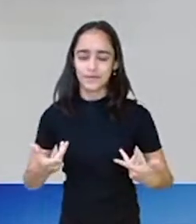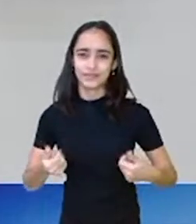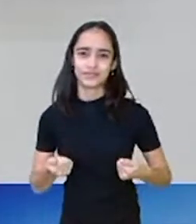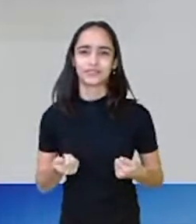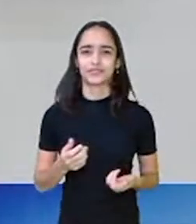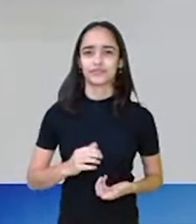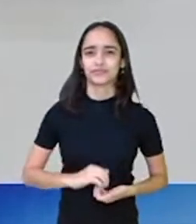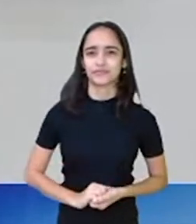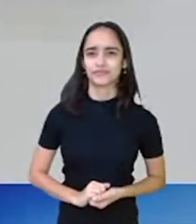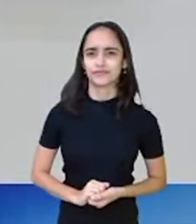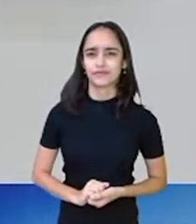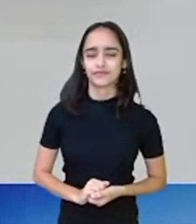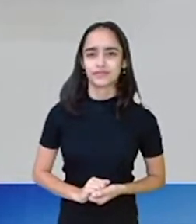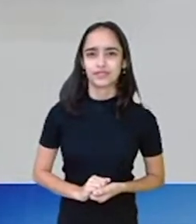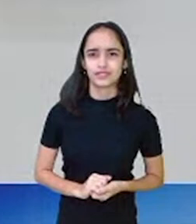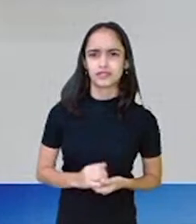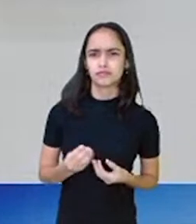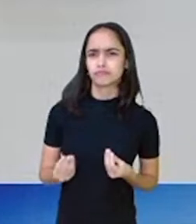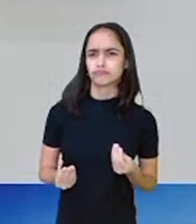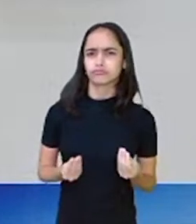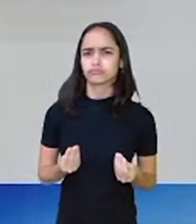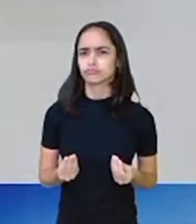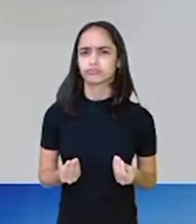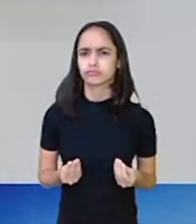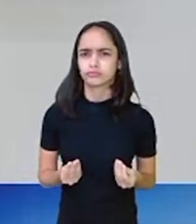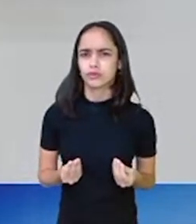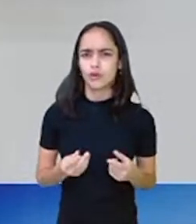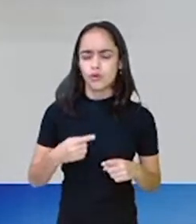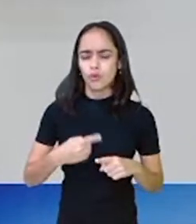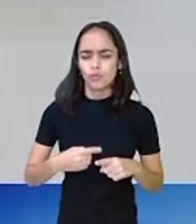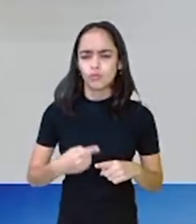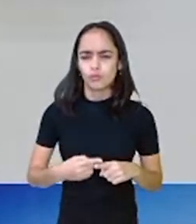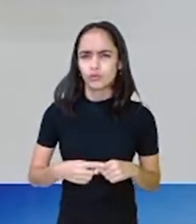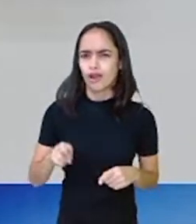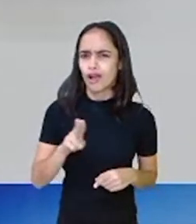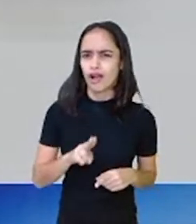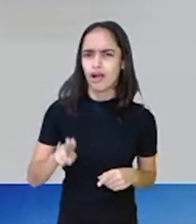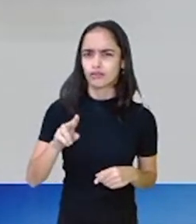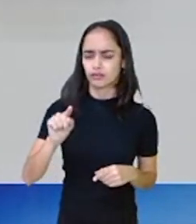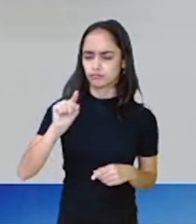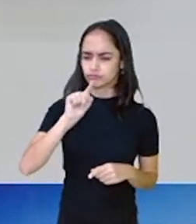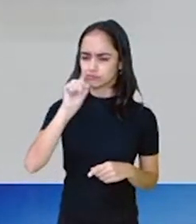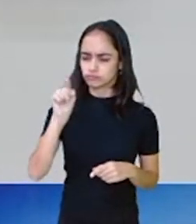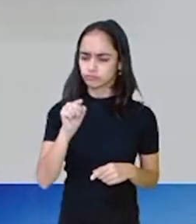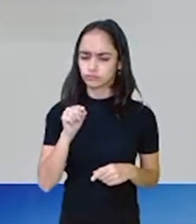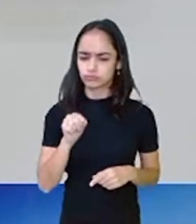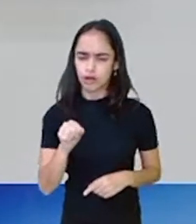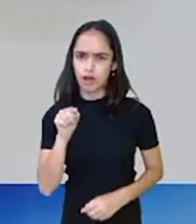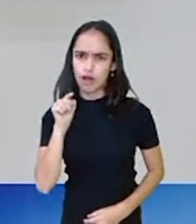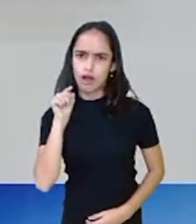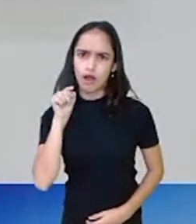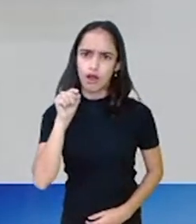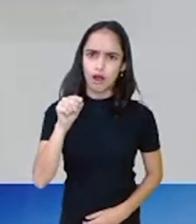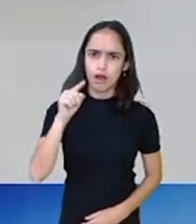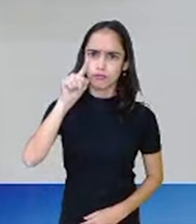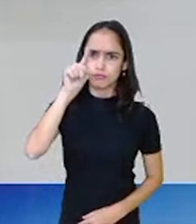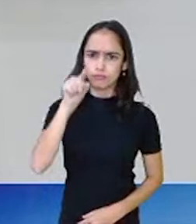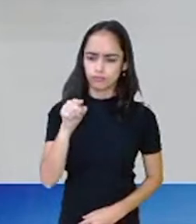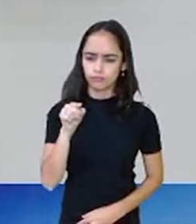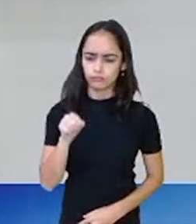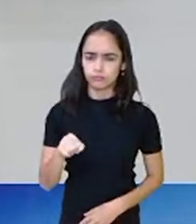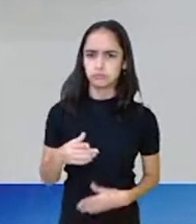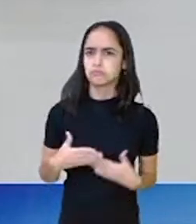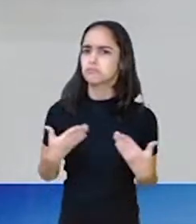mais. Para que servem os sinais de pontuação? Olha aí o sinal de pontuação. Veja a minha